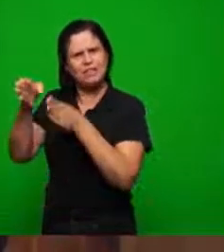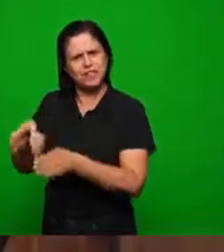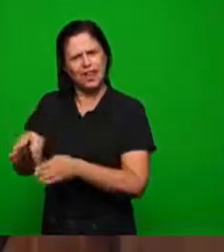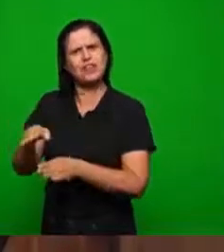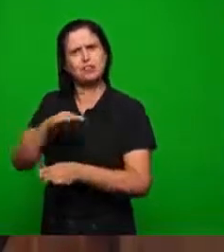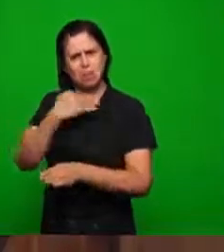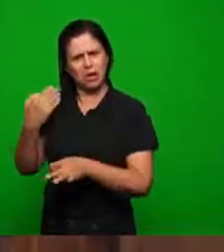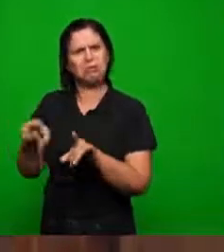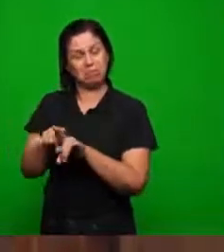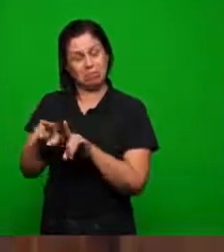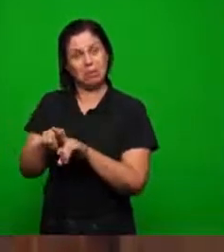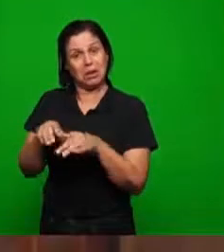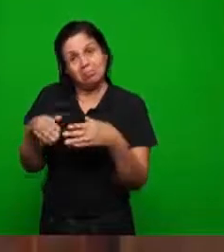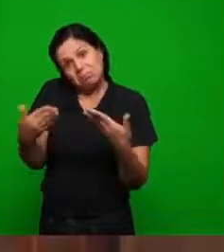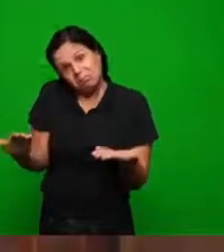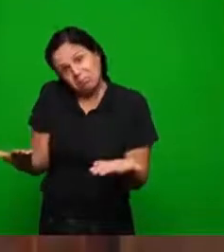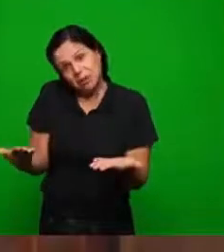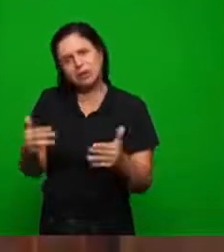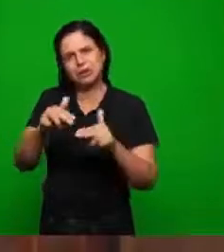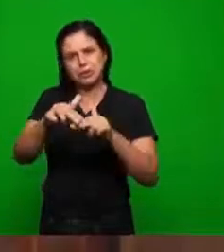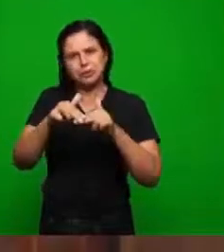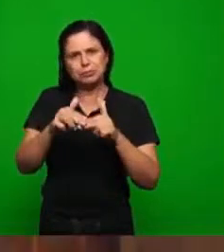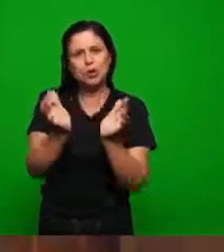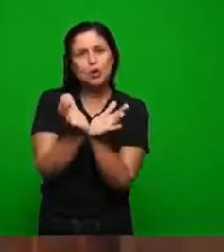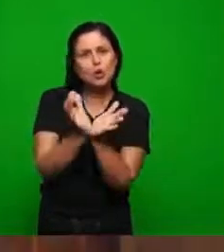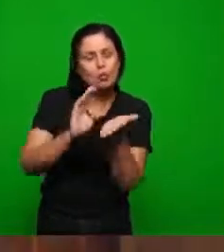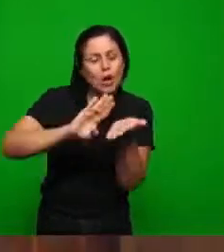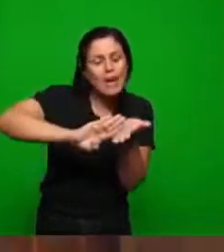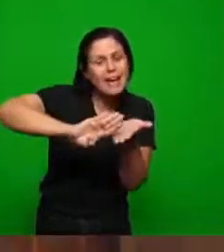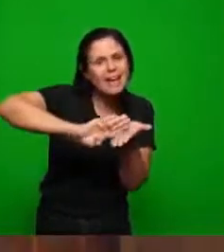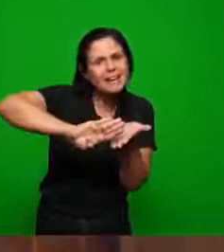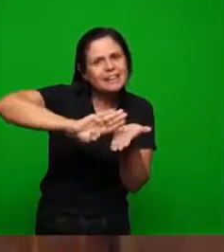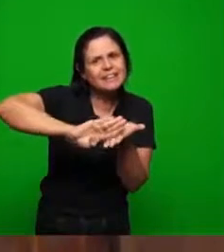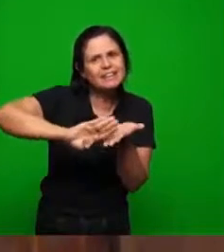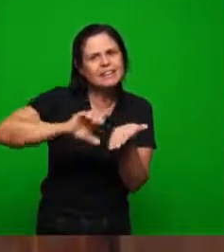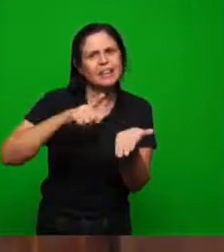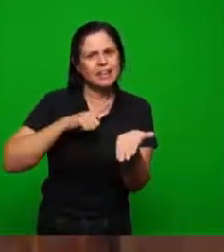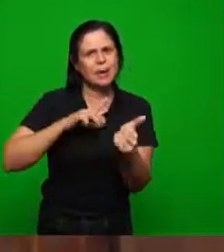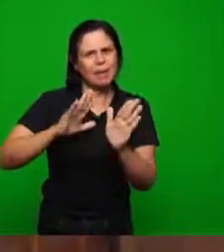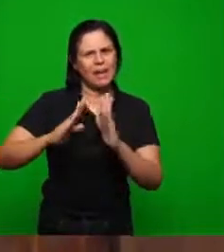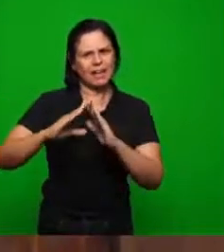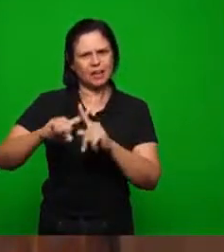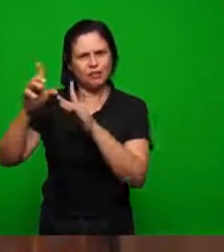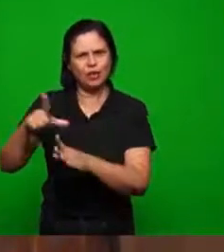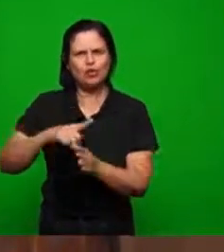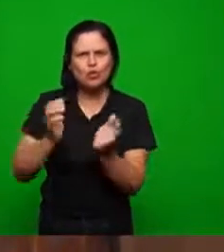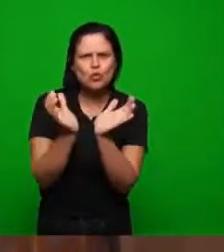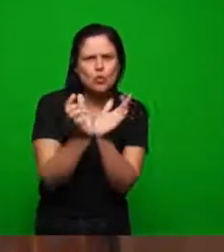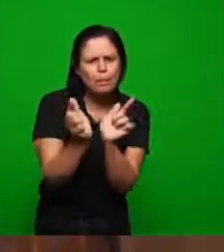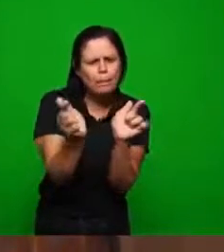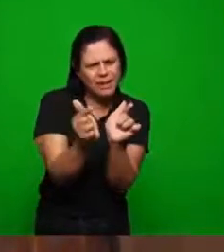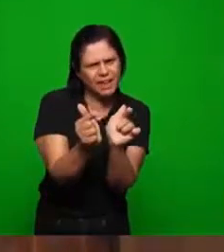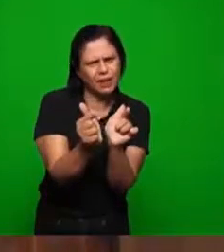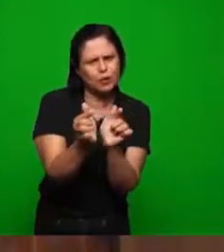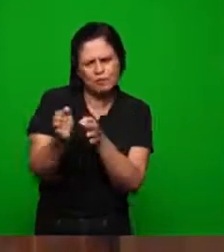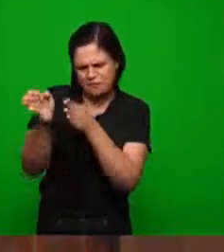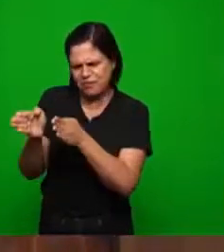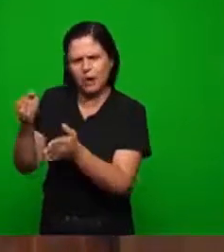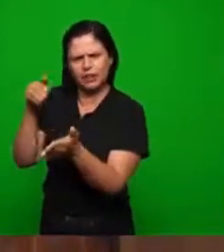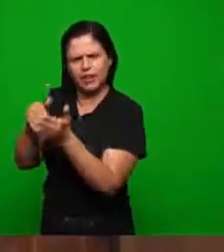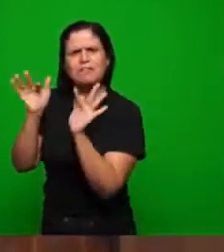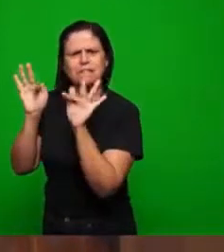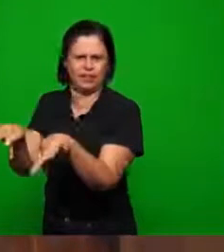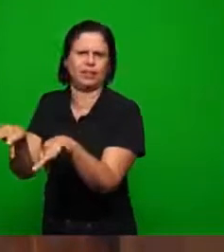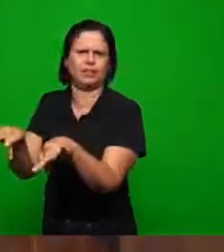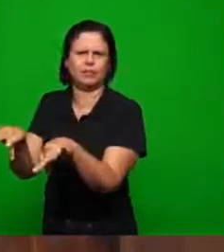Portanto, restantes, a igreja tinha um grupo que não se entregou, um grupo